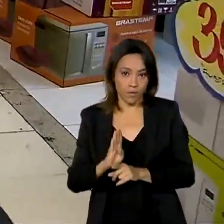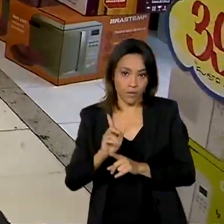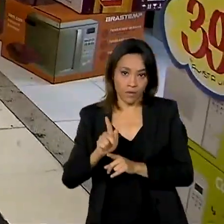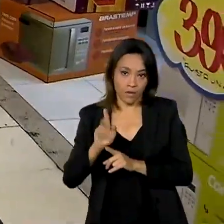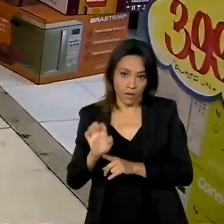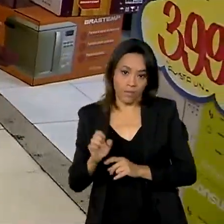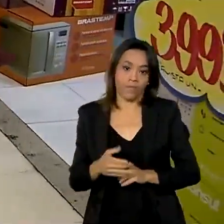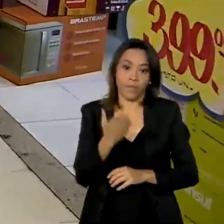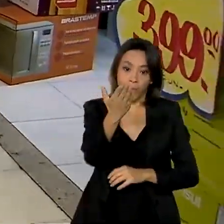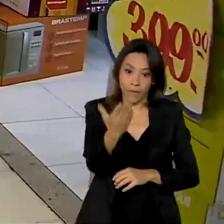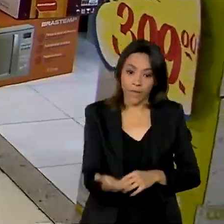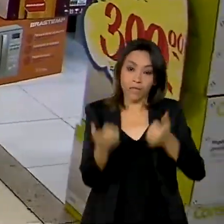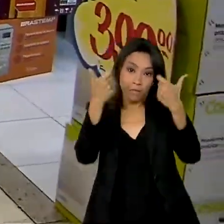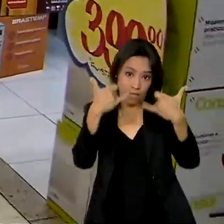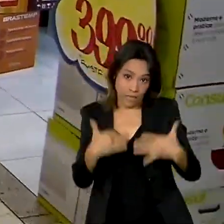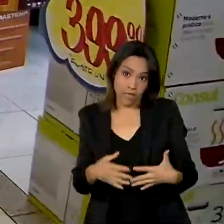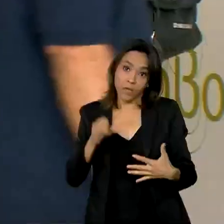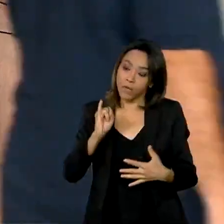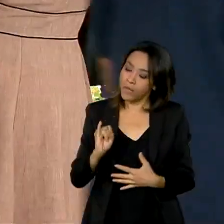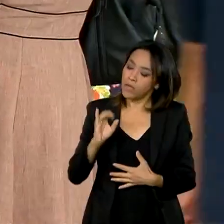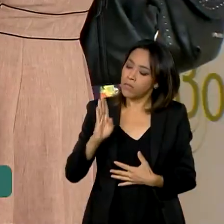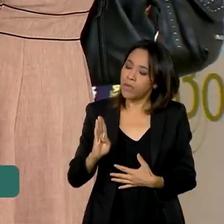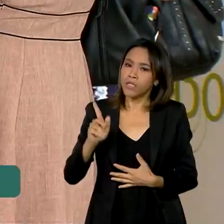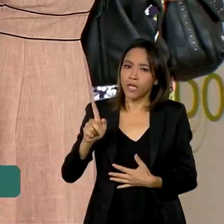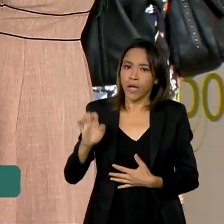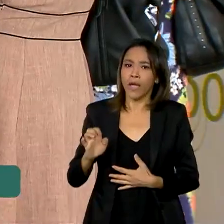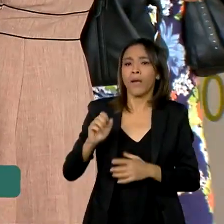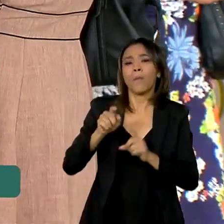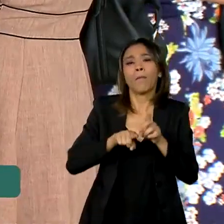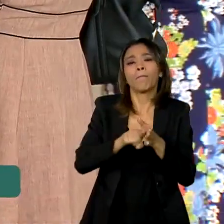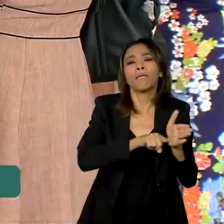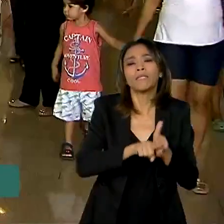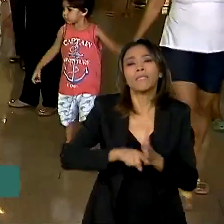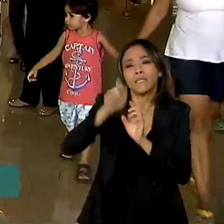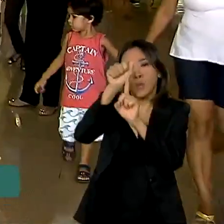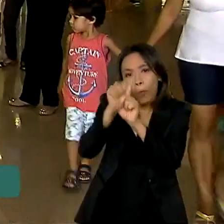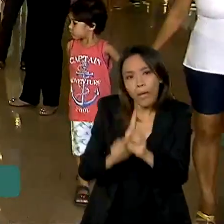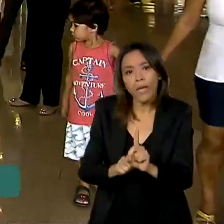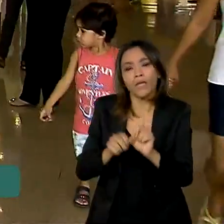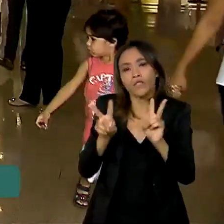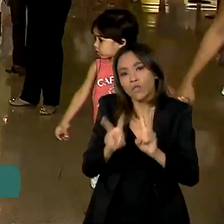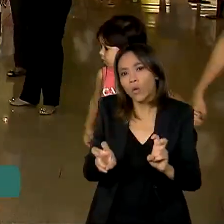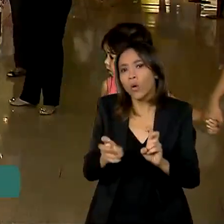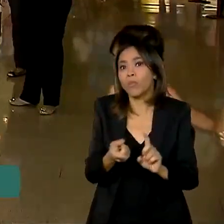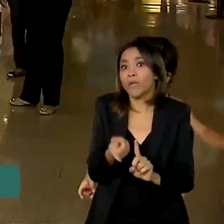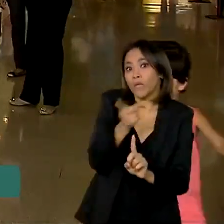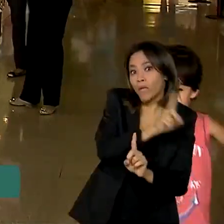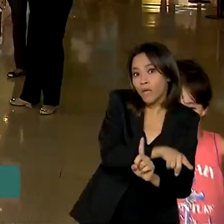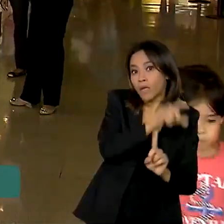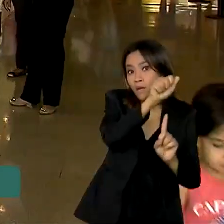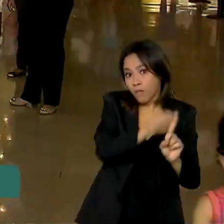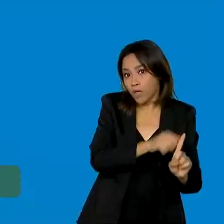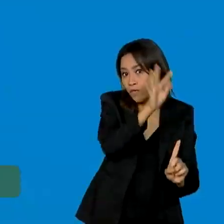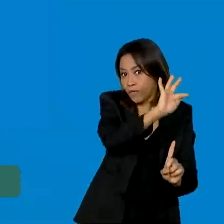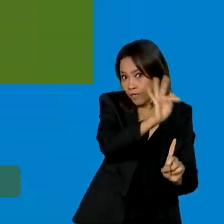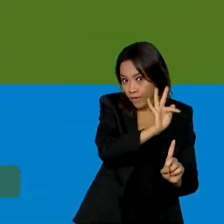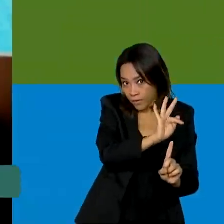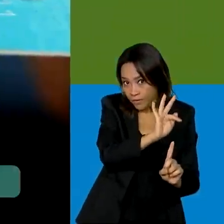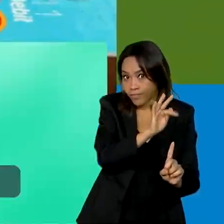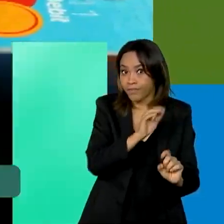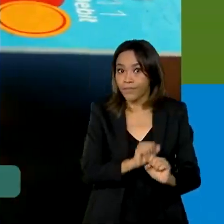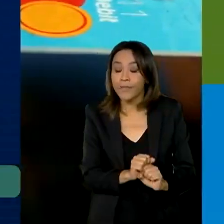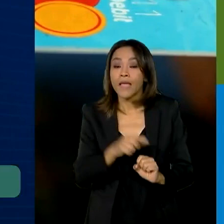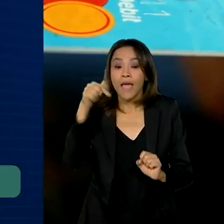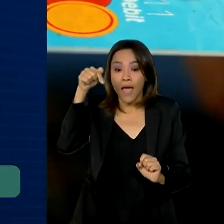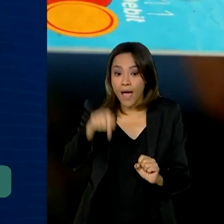O IBGE divulgou a pesquisa mensal do comércio com dados relativos a fevereiro de 2024. As